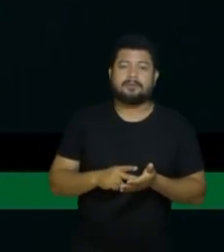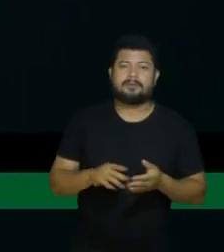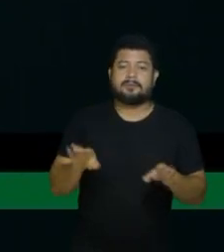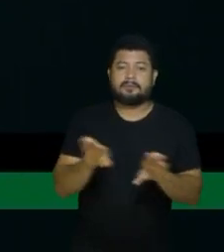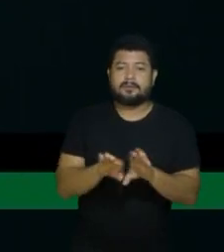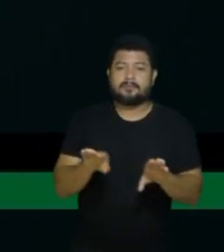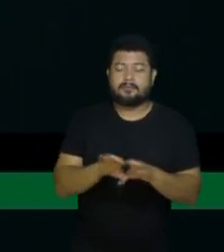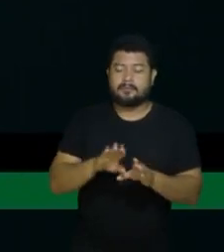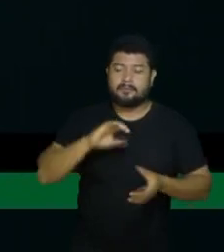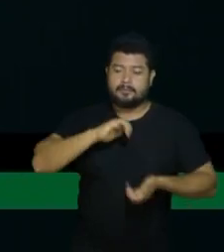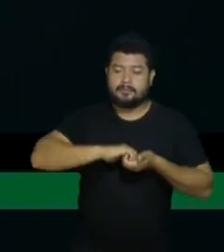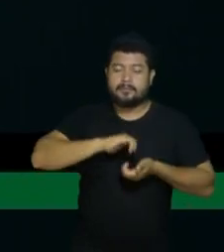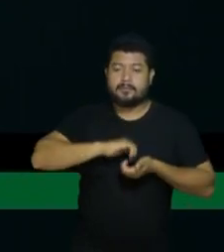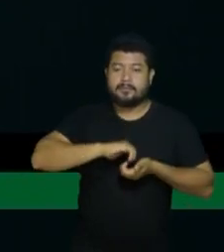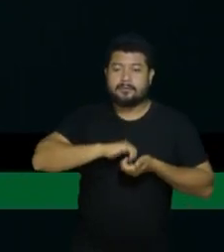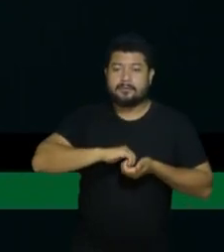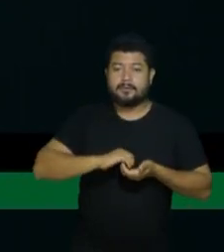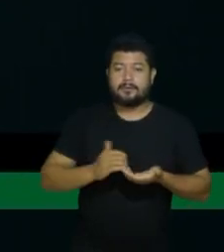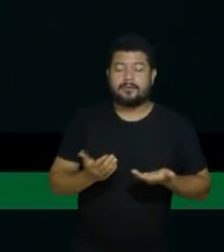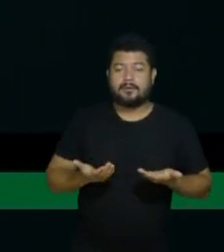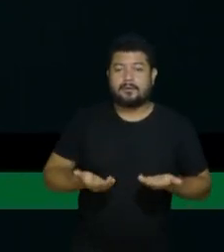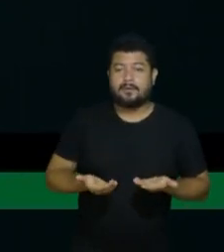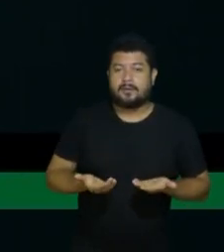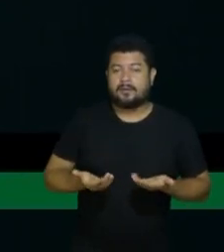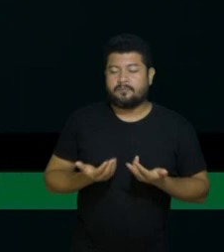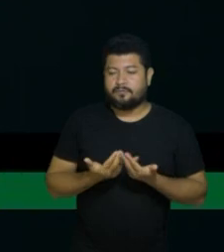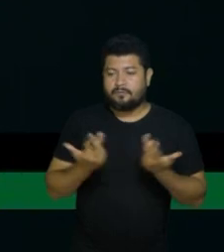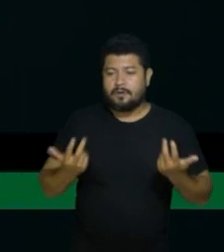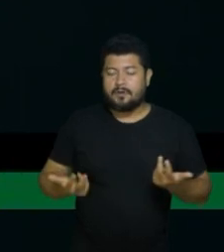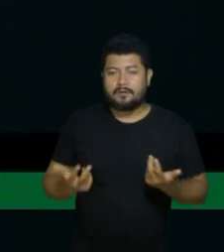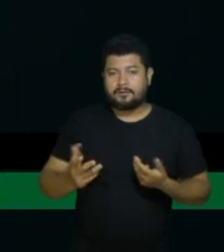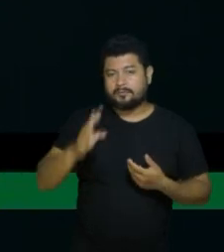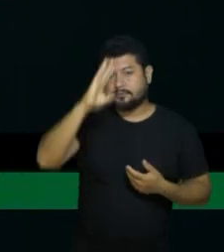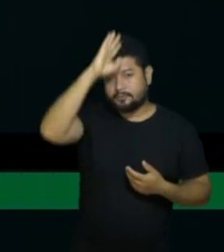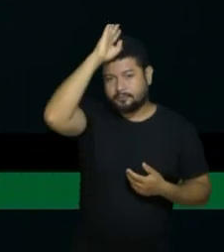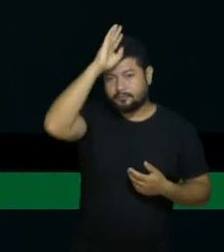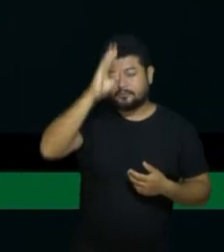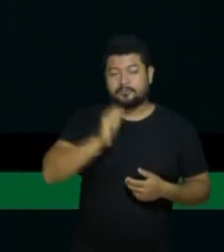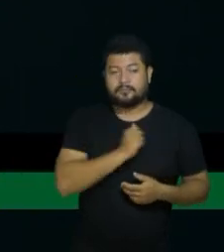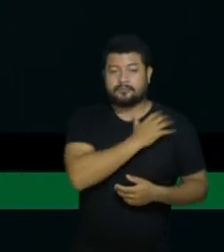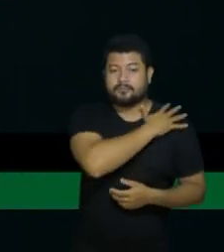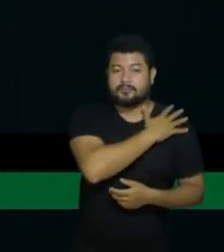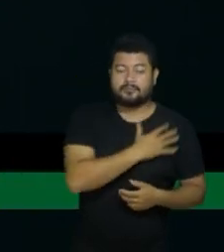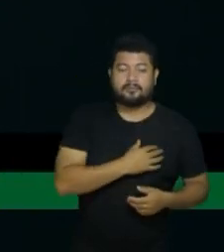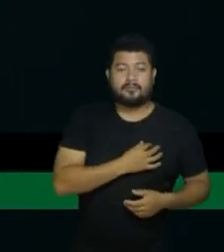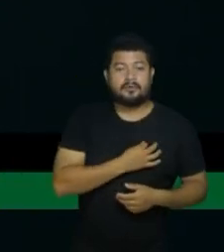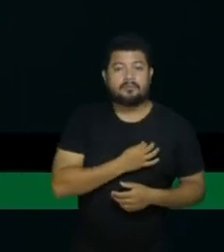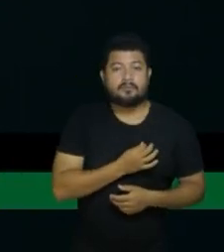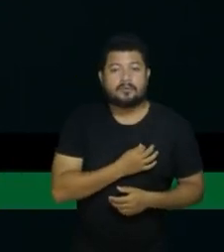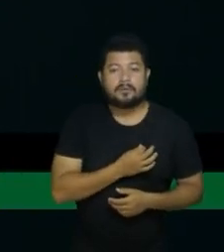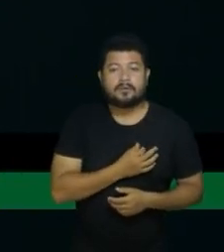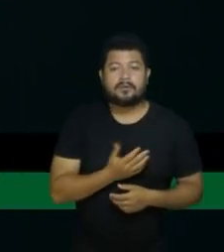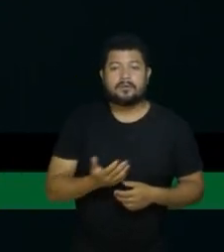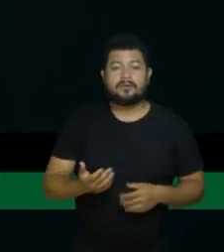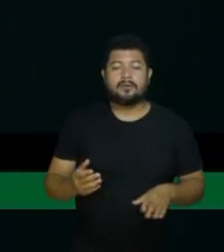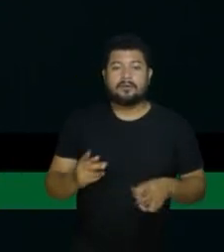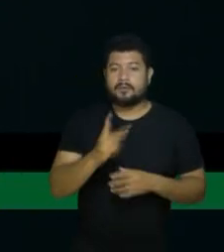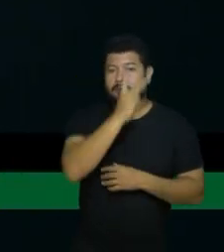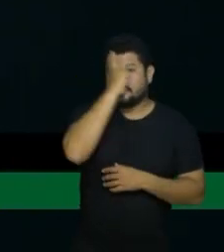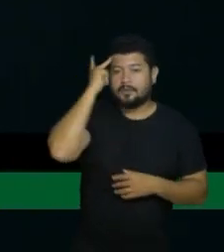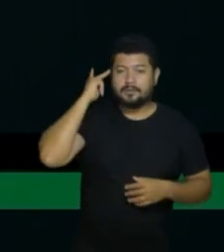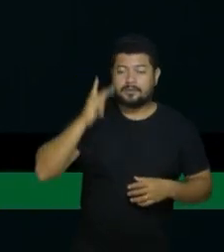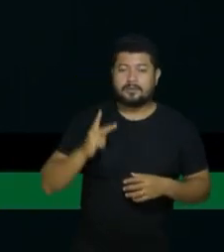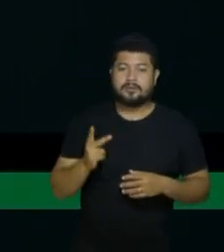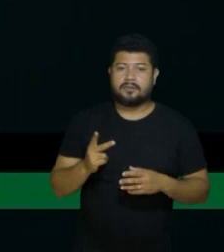Civil Bombeiros Militares bombeiros voluntários pessoas da sociedade civil organizada